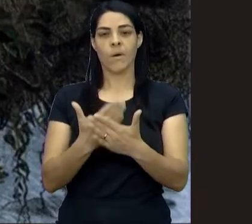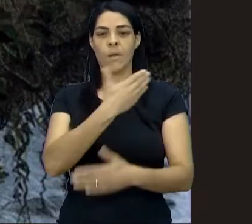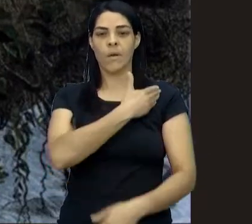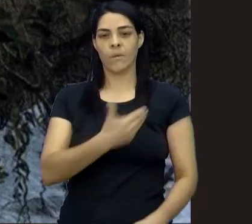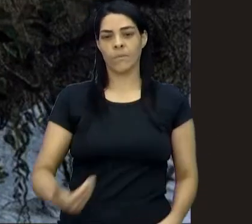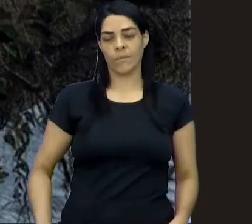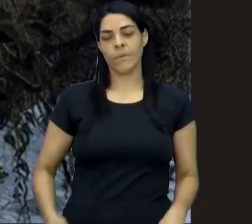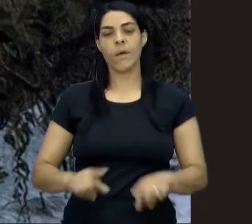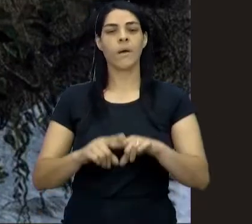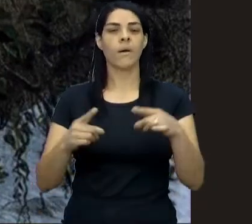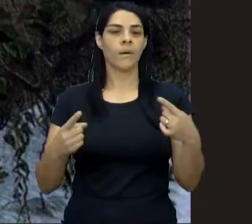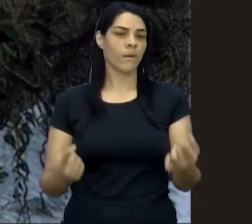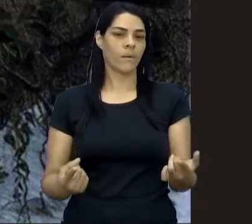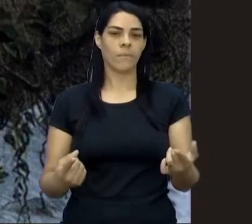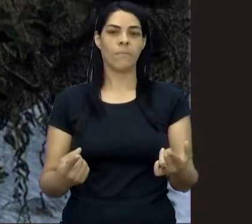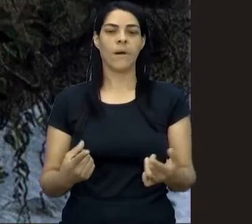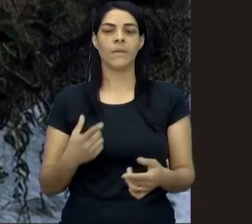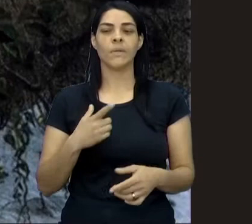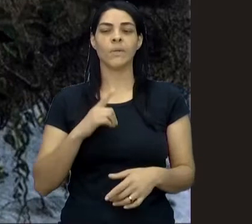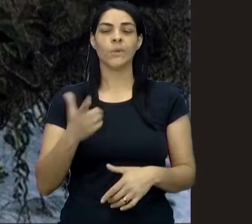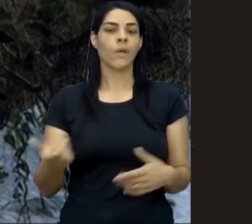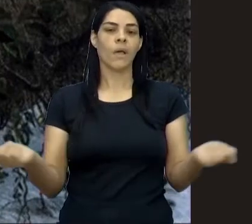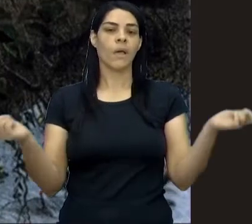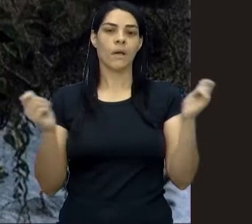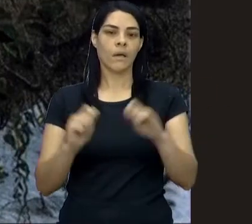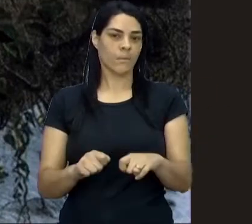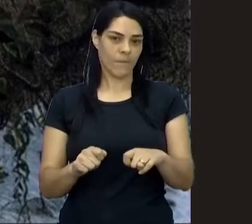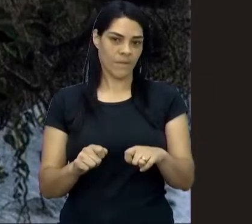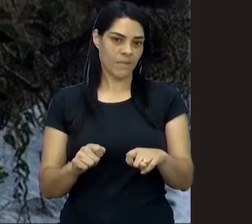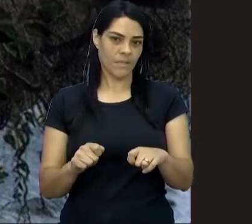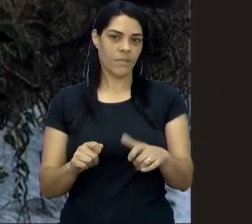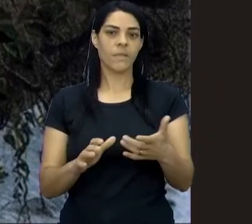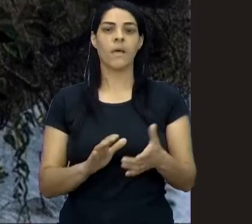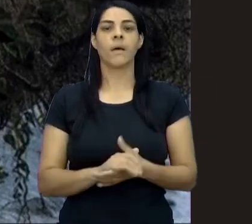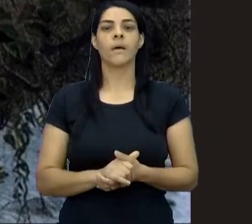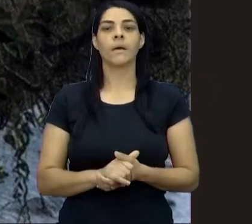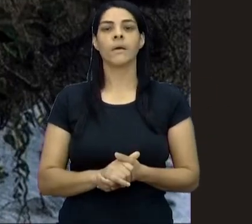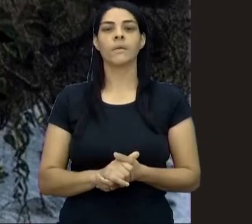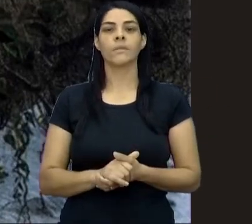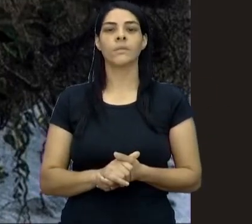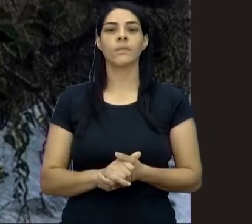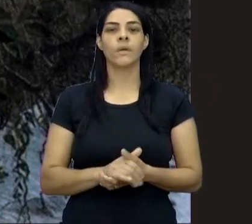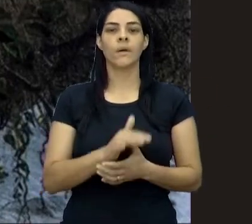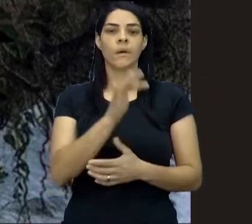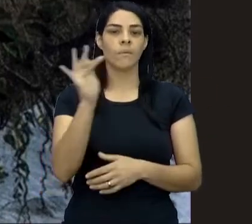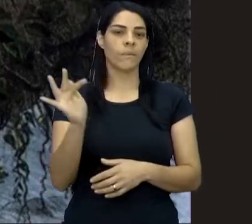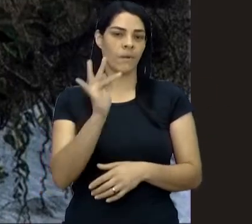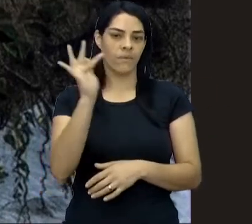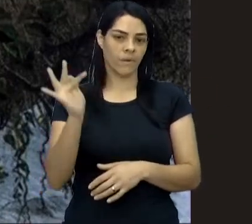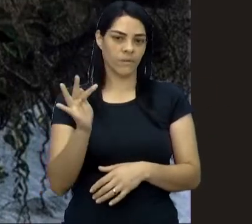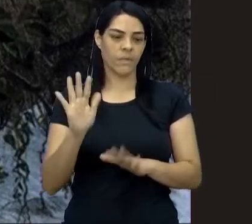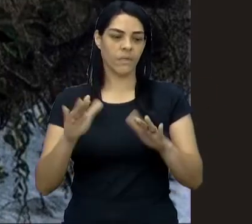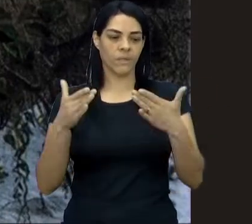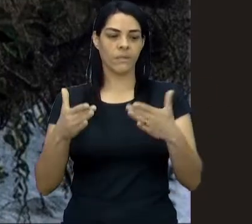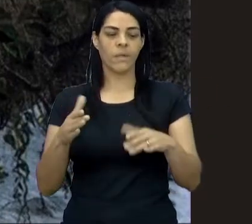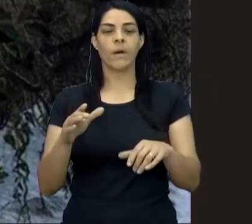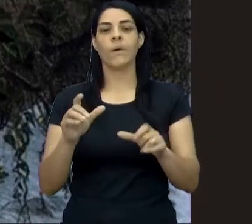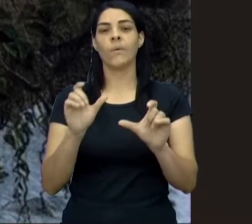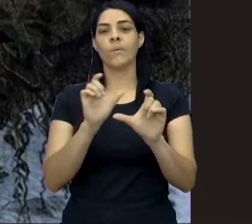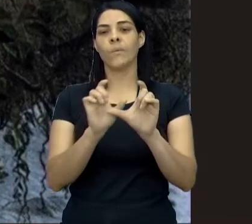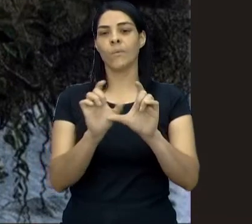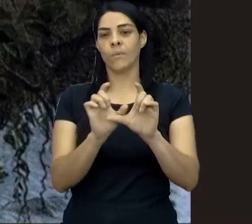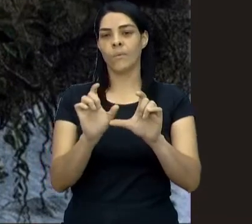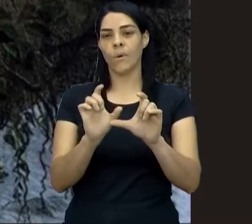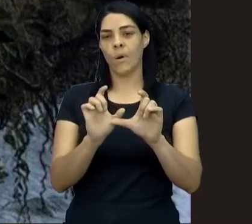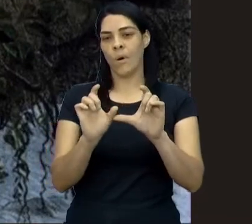sente totalmente apta a prestar um vestibular e vai por exemplo fazer um cursinho para melhorar um pouco no que ela acha que